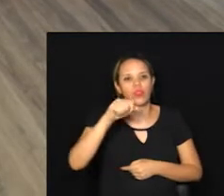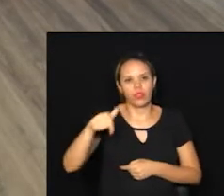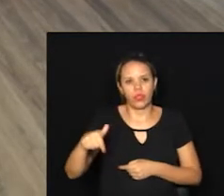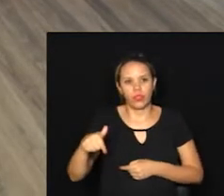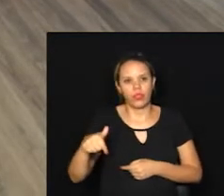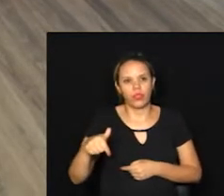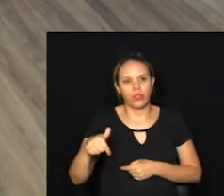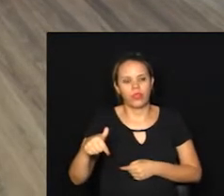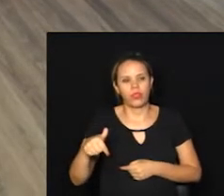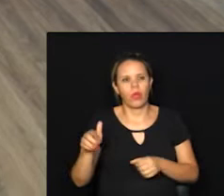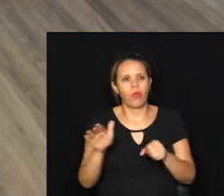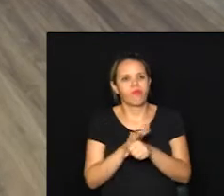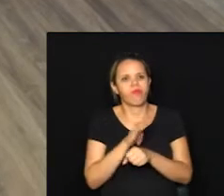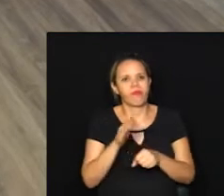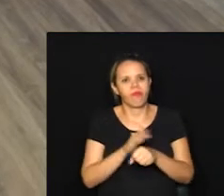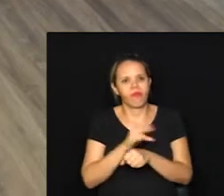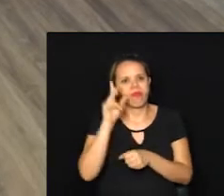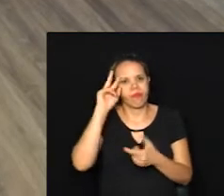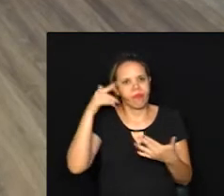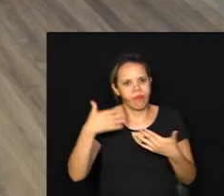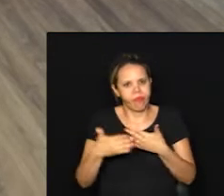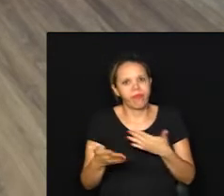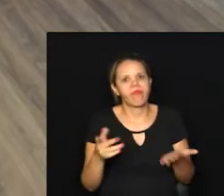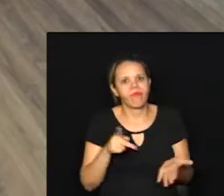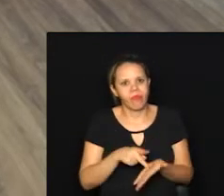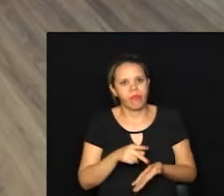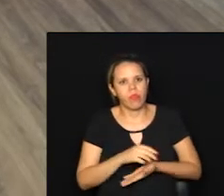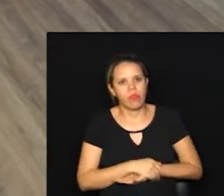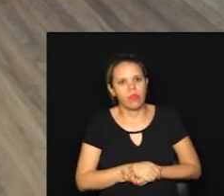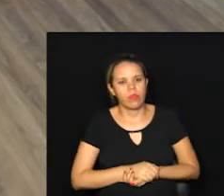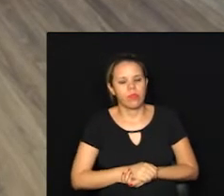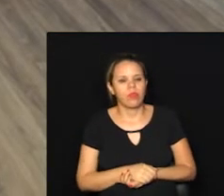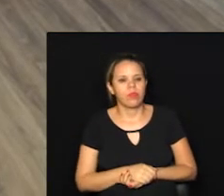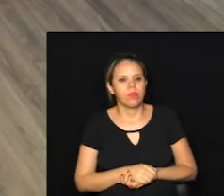um clássico cheio de histórias, né?